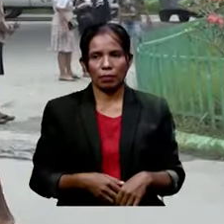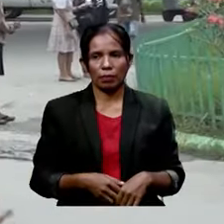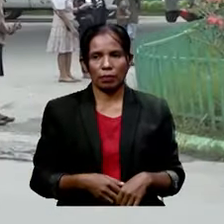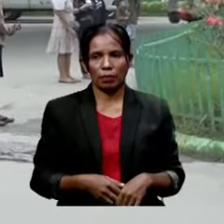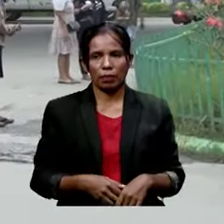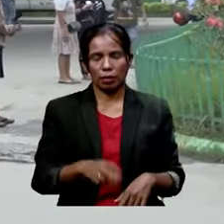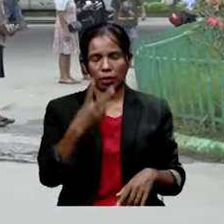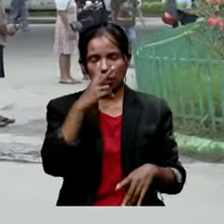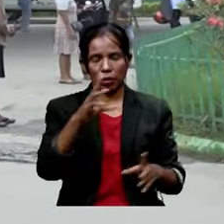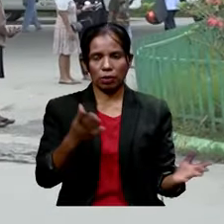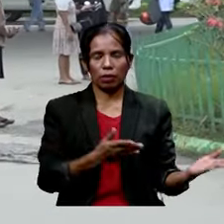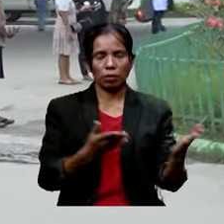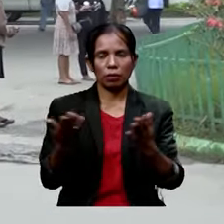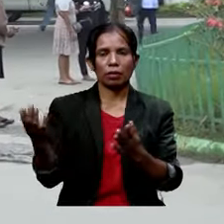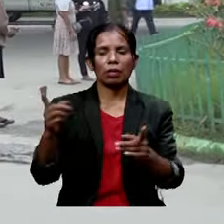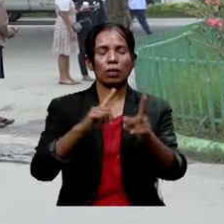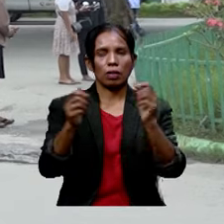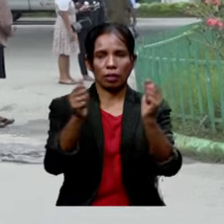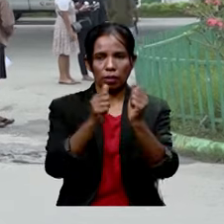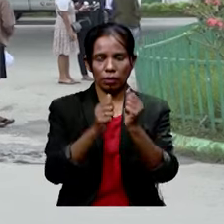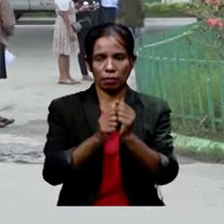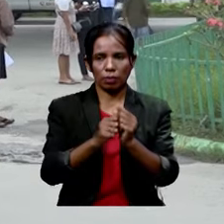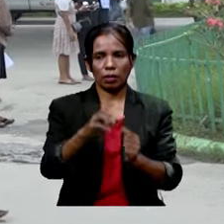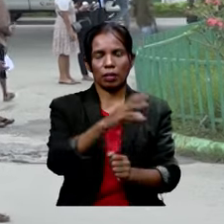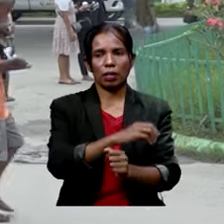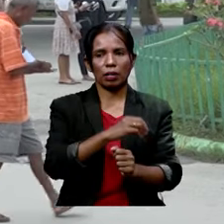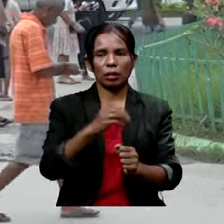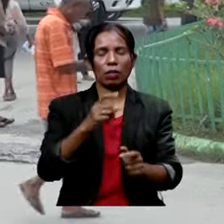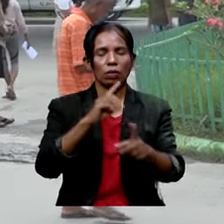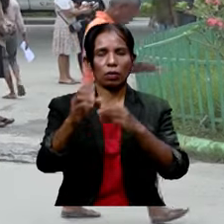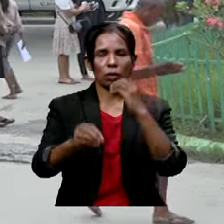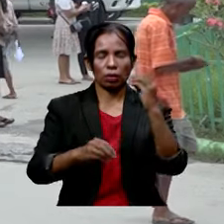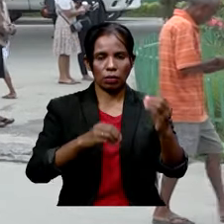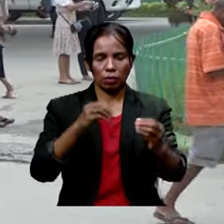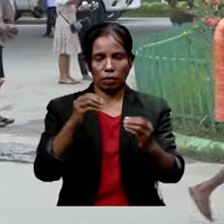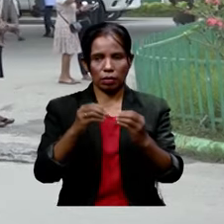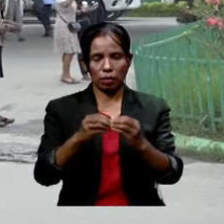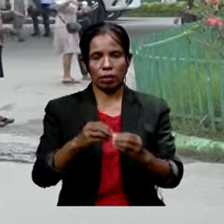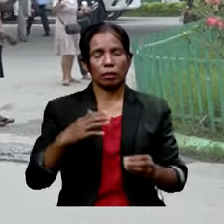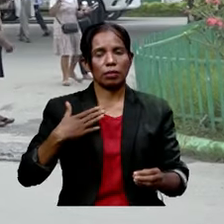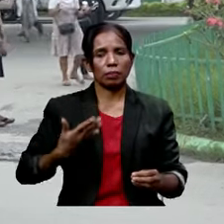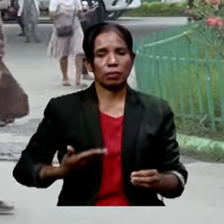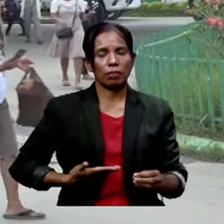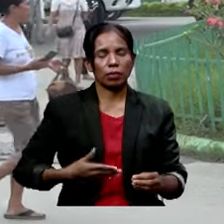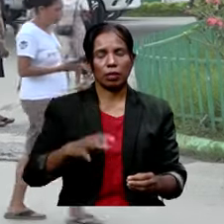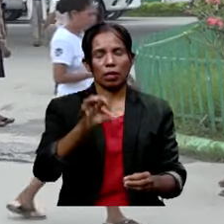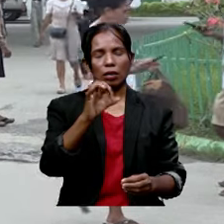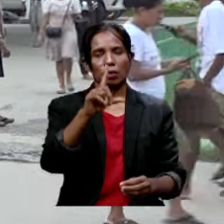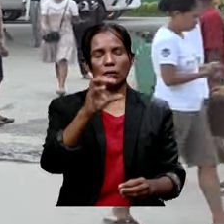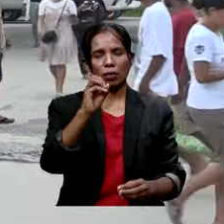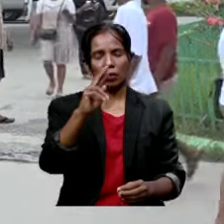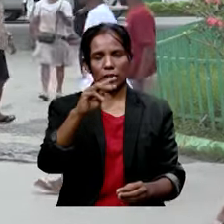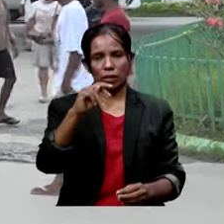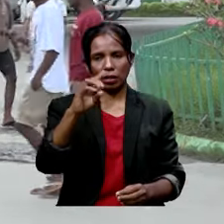Tirme ha solerita bot sira barareli ha mutu ko psikologa ne besikulia ituan ko na ba mana Florinda ne bema kafetado husi deficiencia